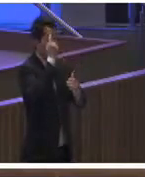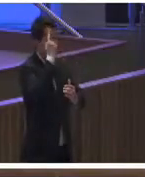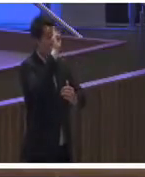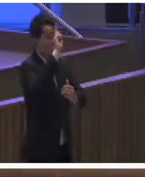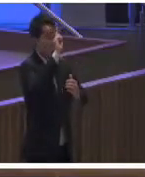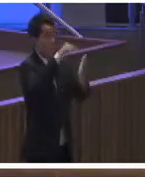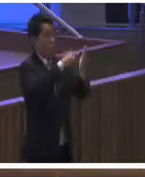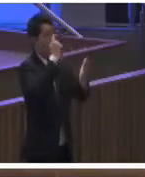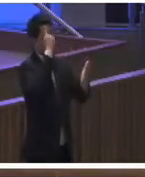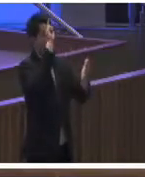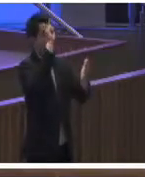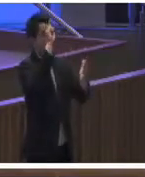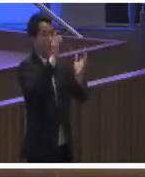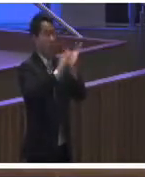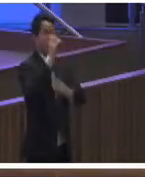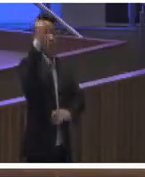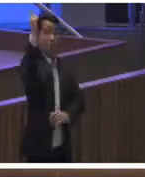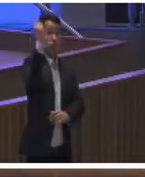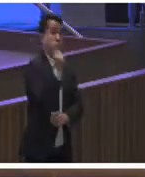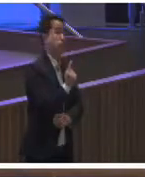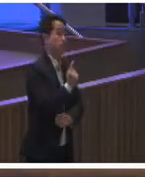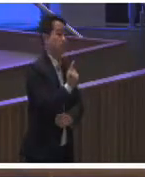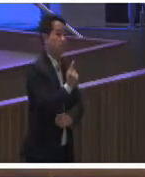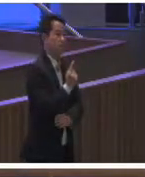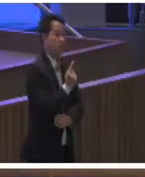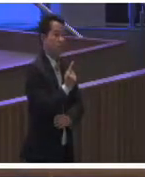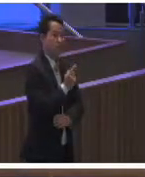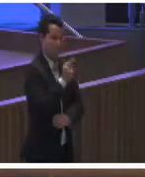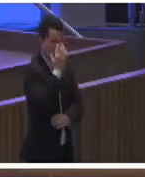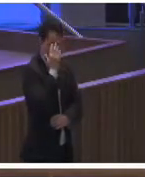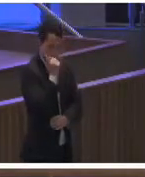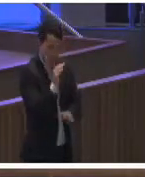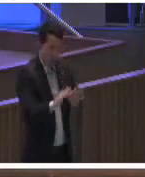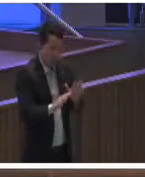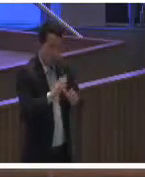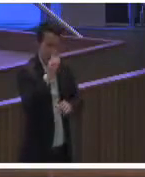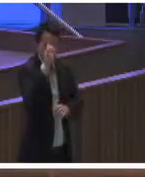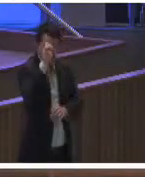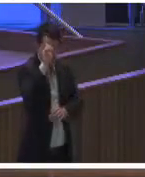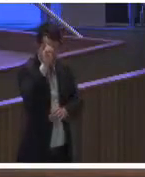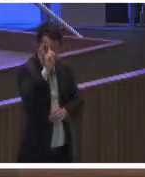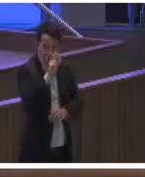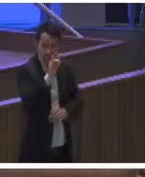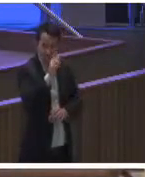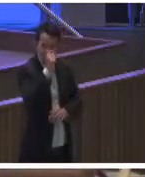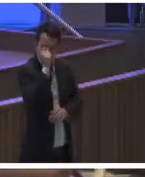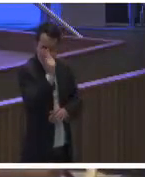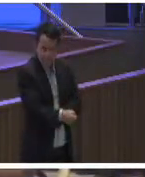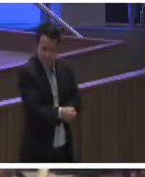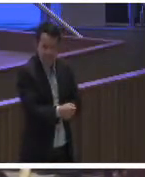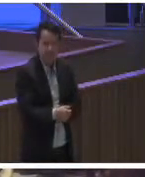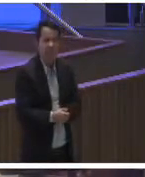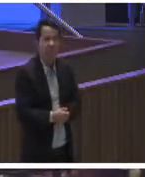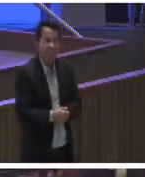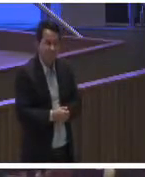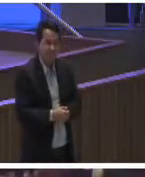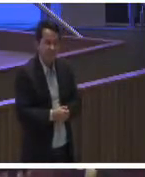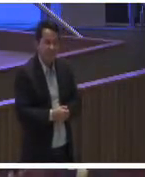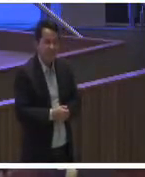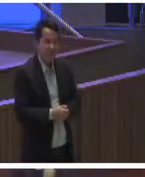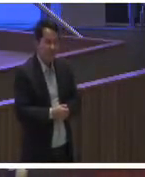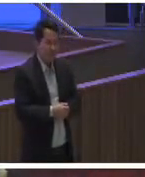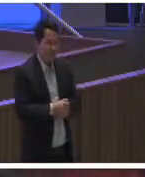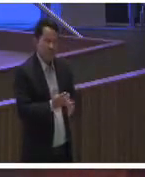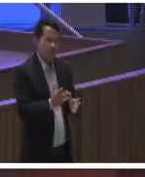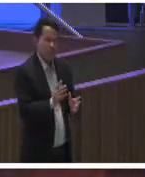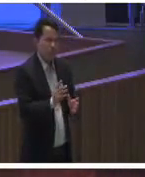Às vezes Deus vai pesar a mão sobre pessoas. Na verdade Ele nem precisa pesar a mão, é só Ele tirar a mão de